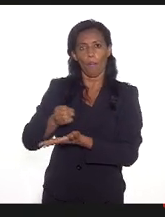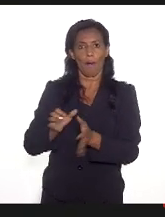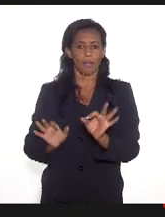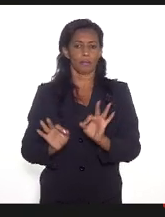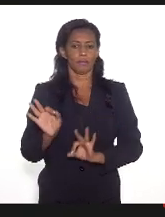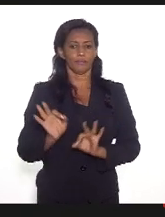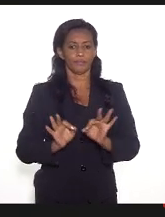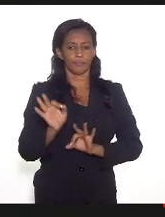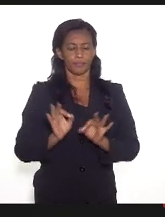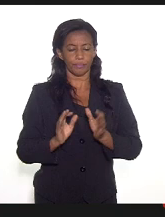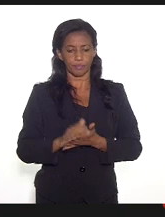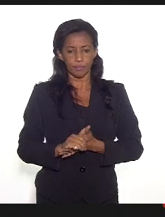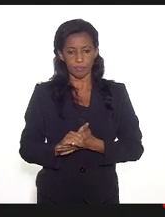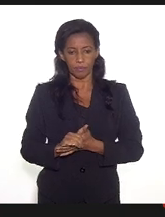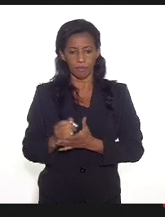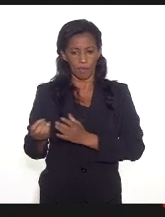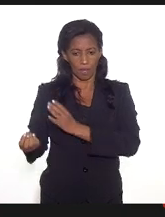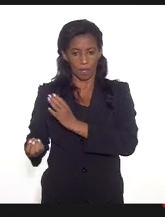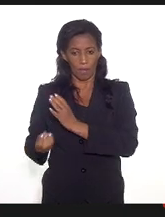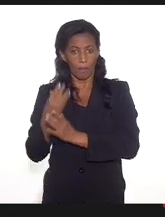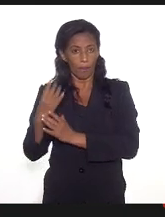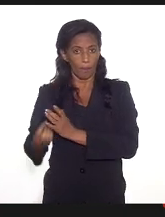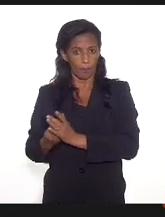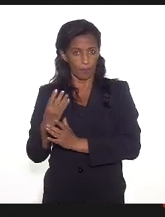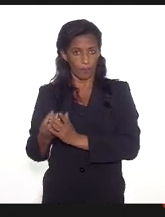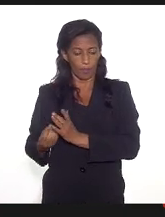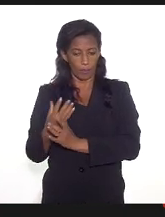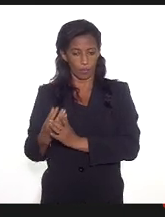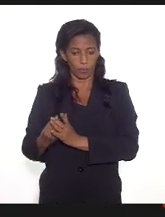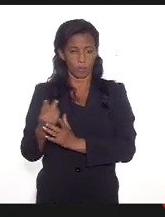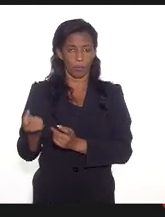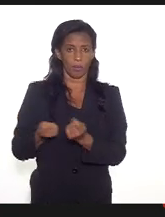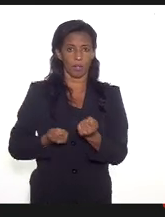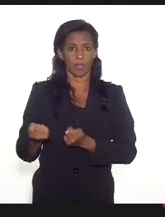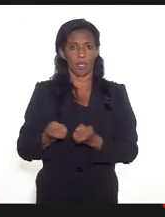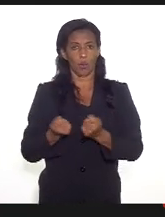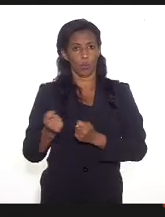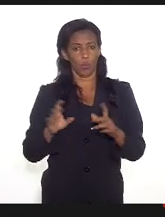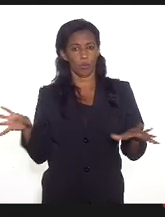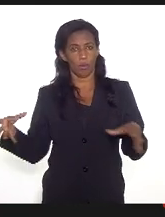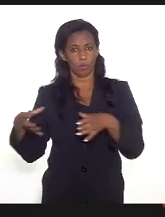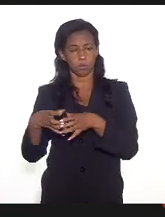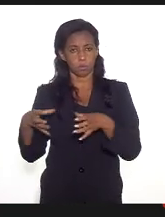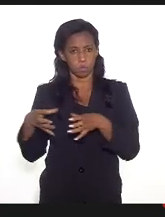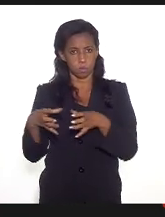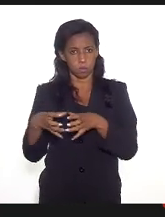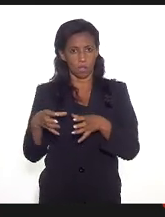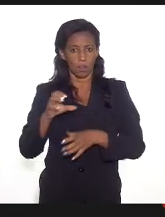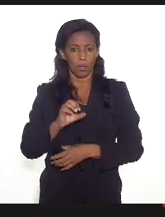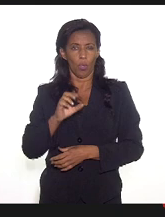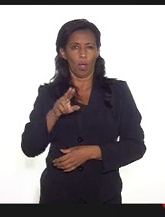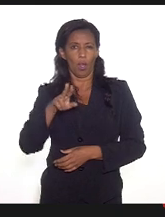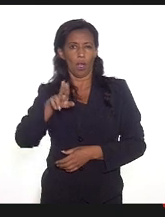organização da produção por meio da economia da aglomeração, que são os